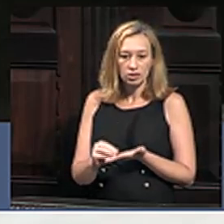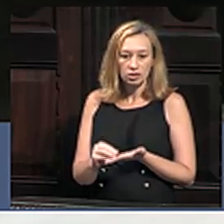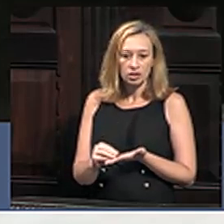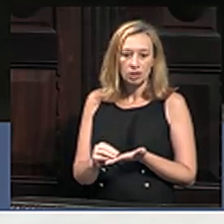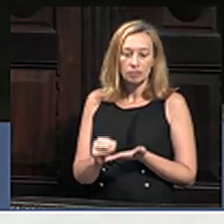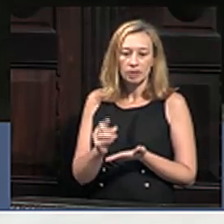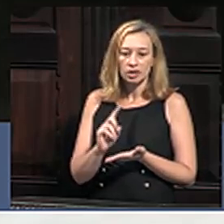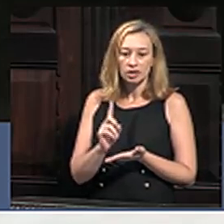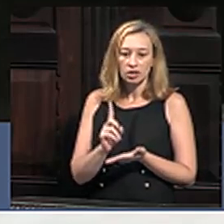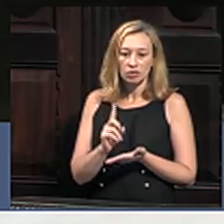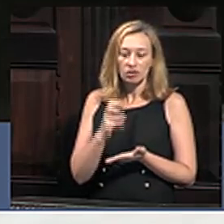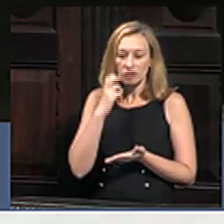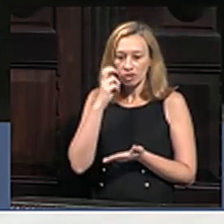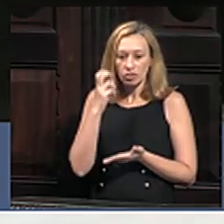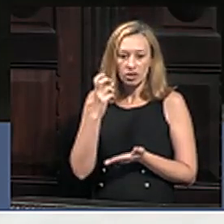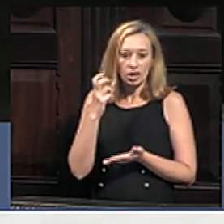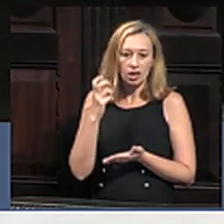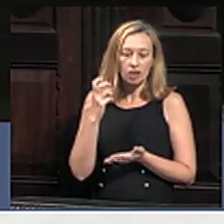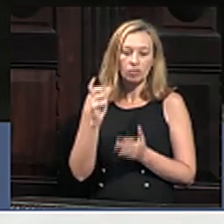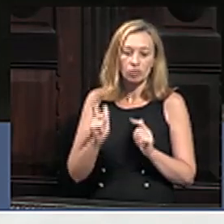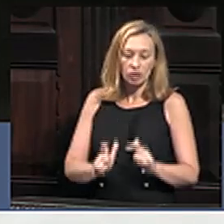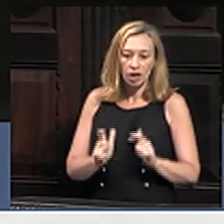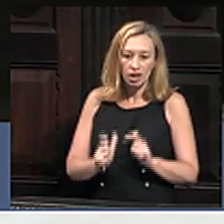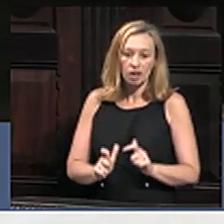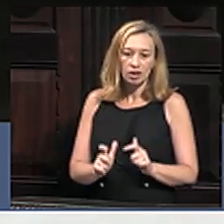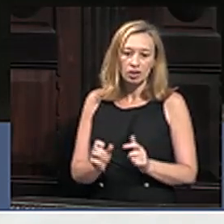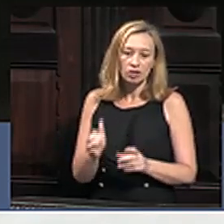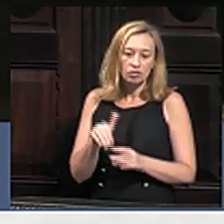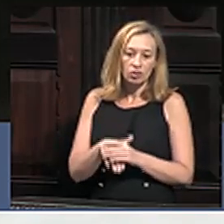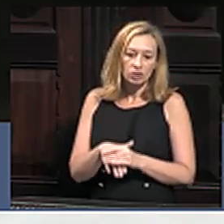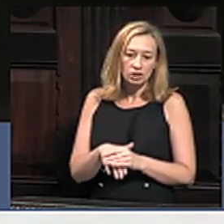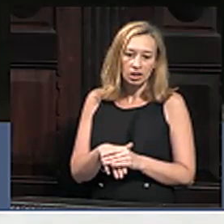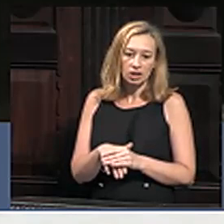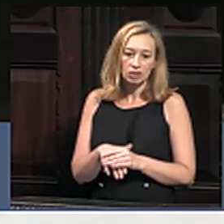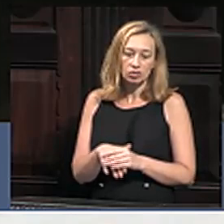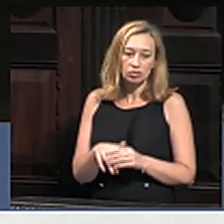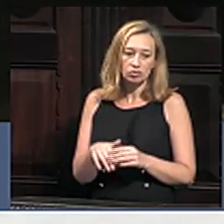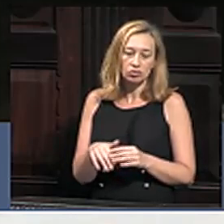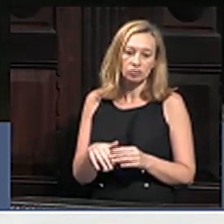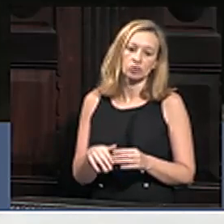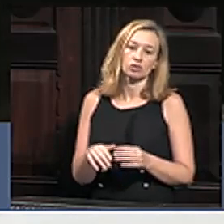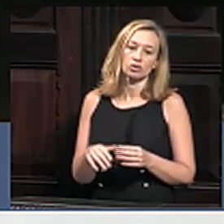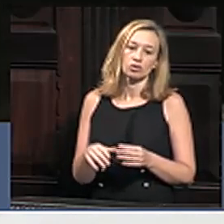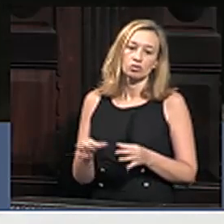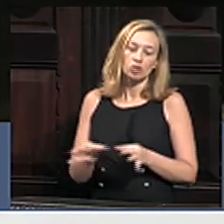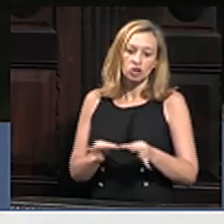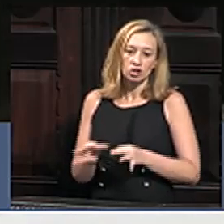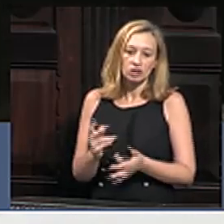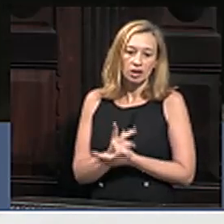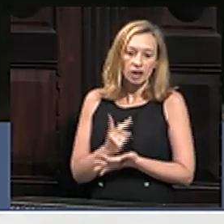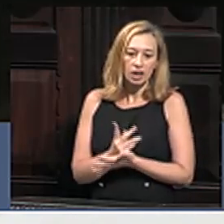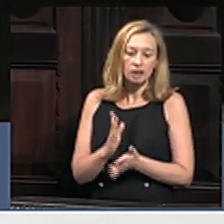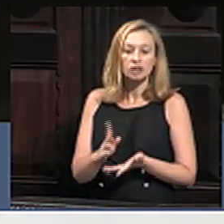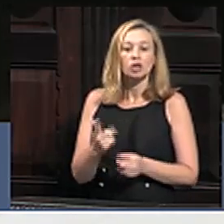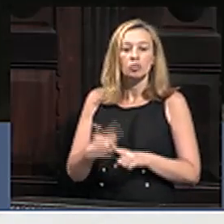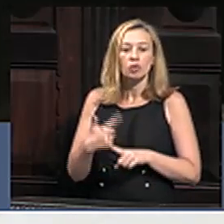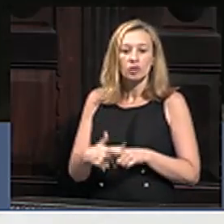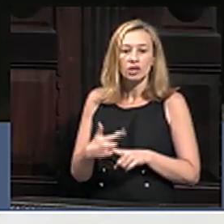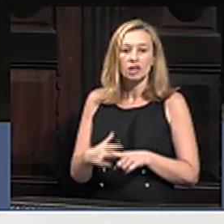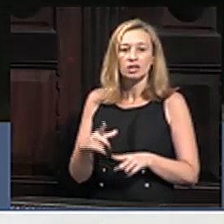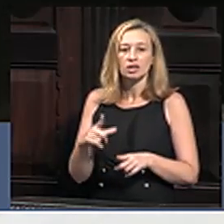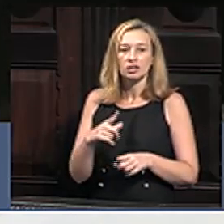constranger a Assembleia a votar um projeto tão absurdo, né? Que bom que retirou de pauta, porque no momento que coisas tão